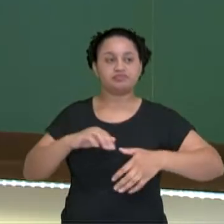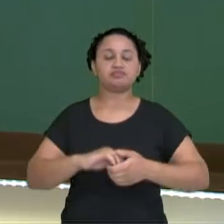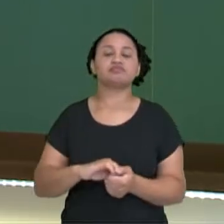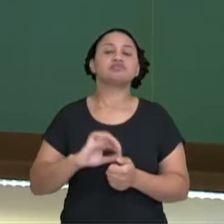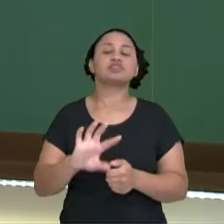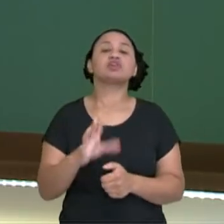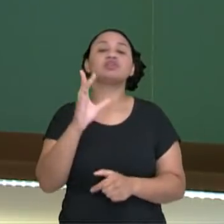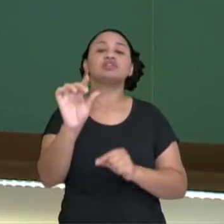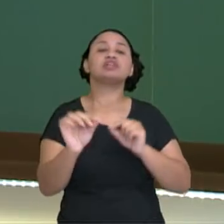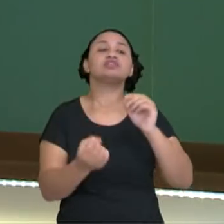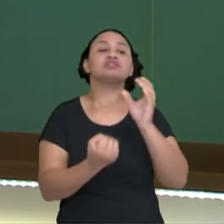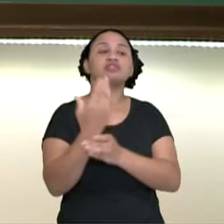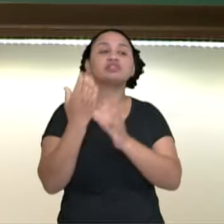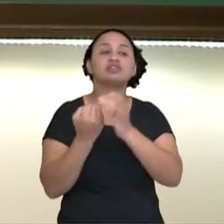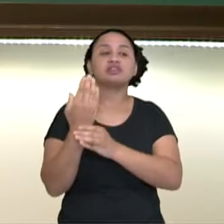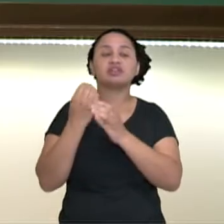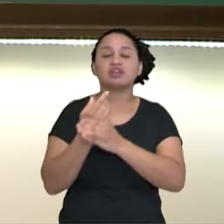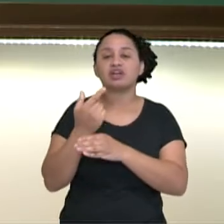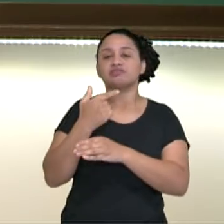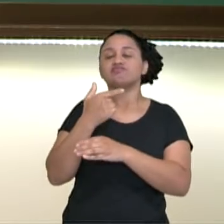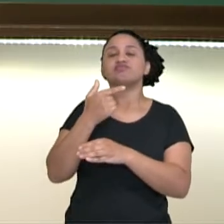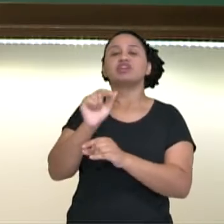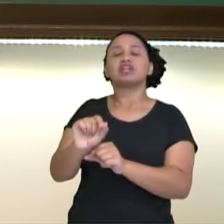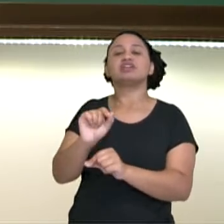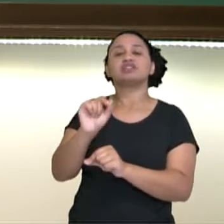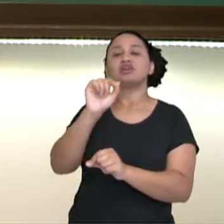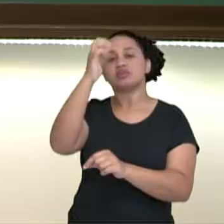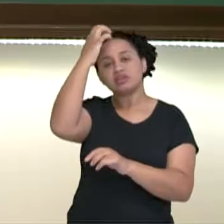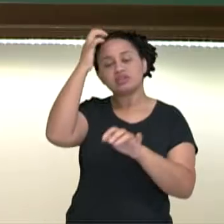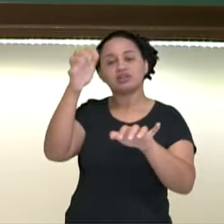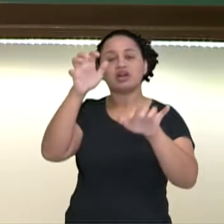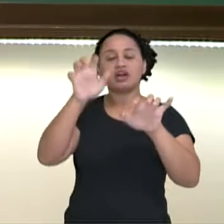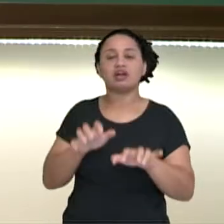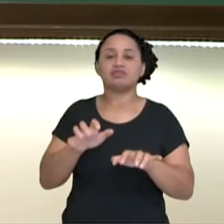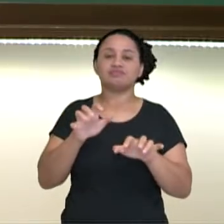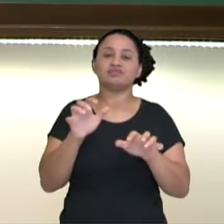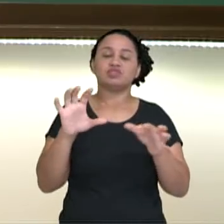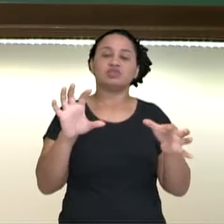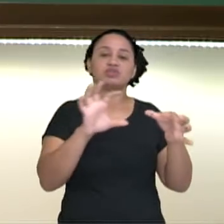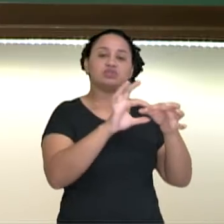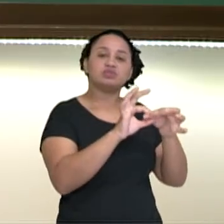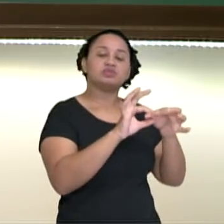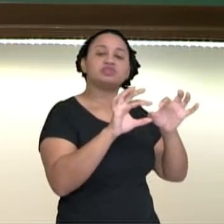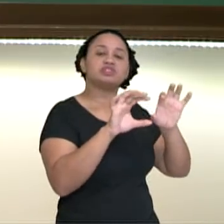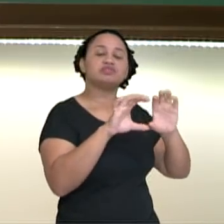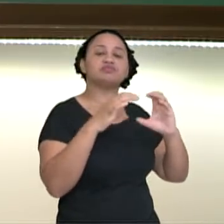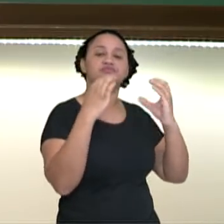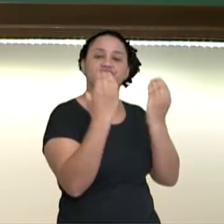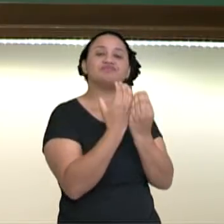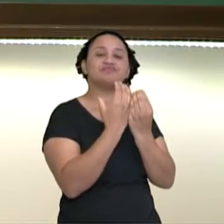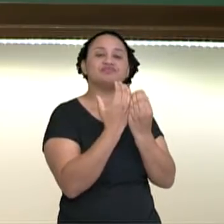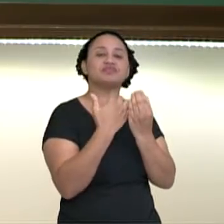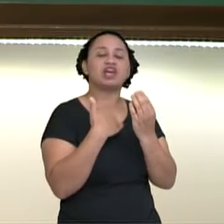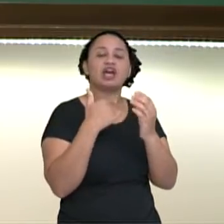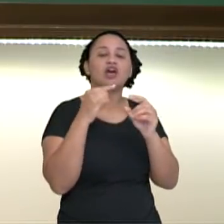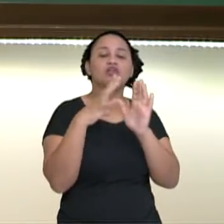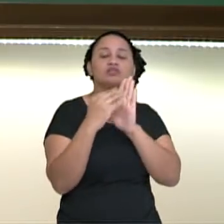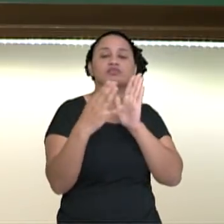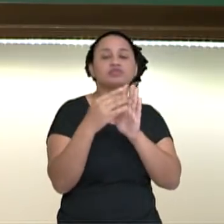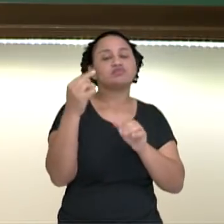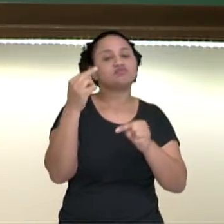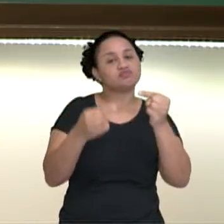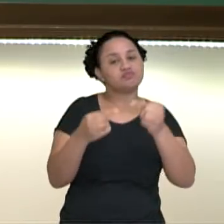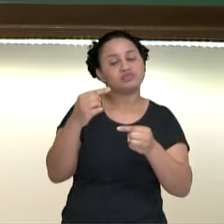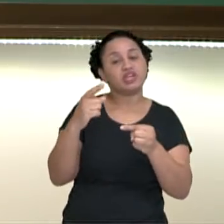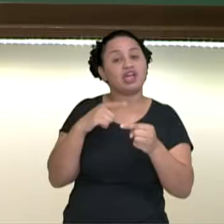ocorrer a chamada criação da monarquia parlamentar. A monarquia parlamentar é um modelo político que